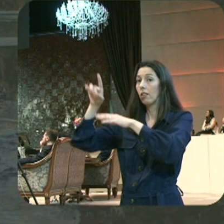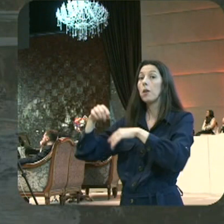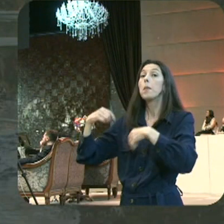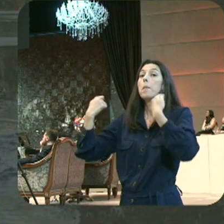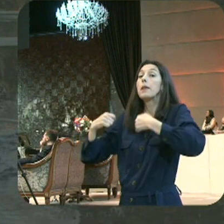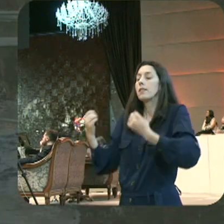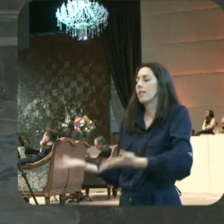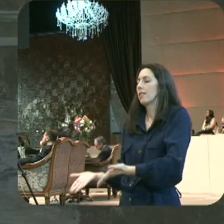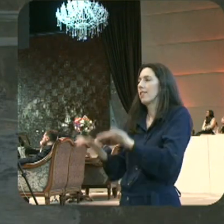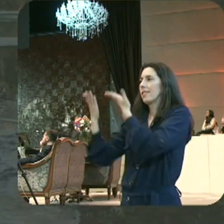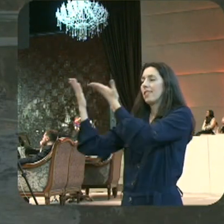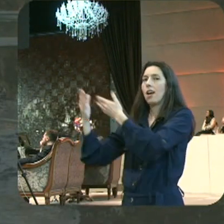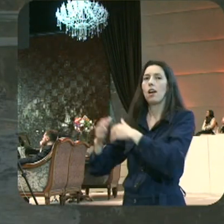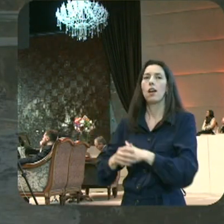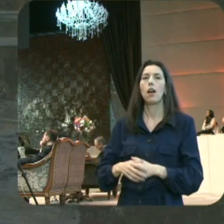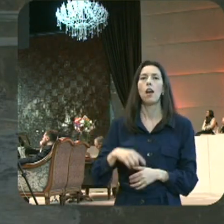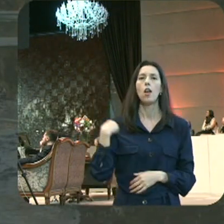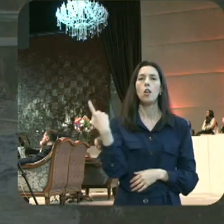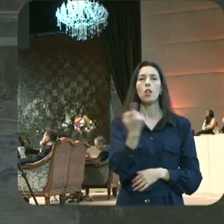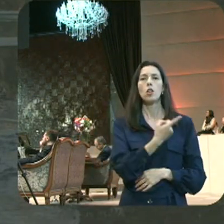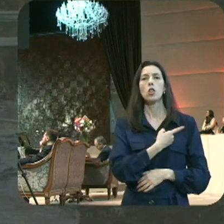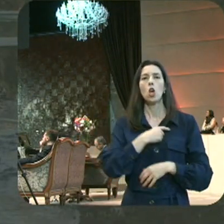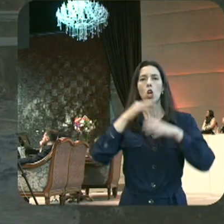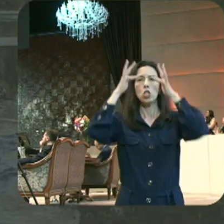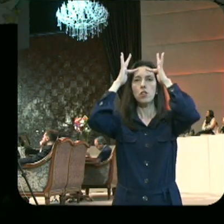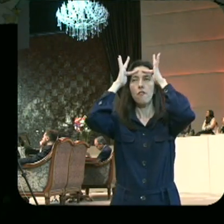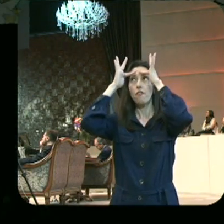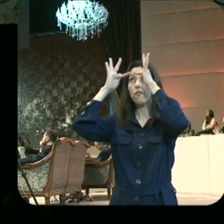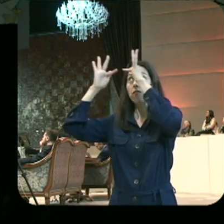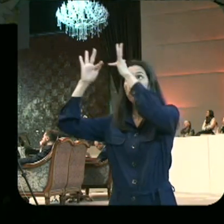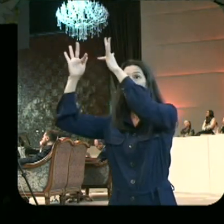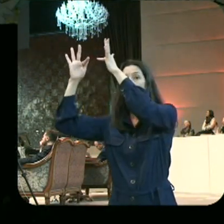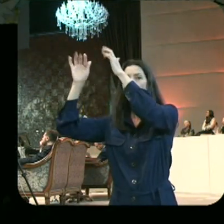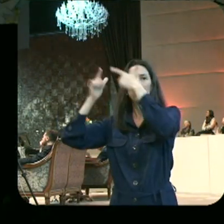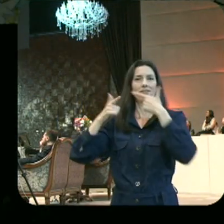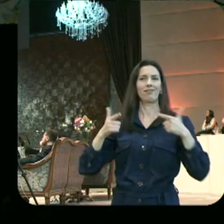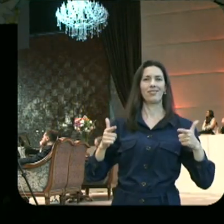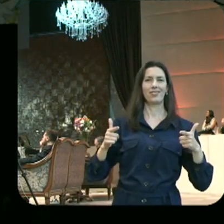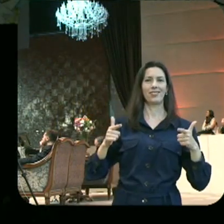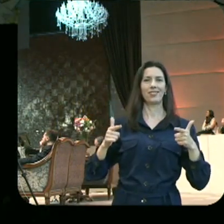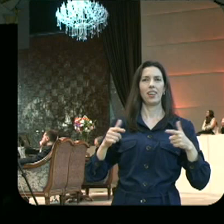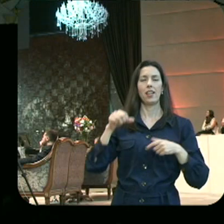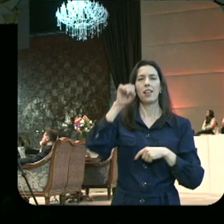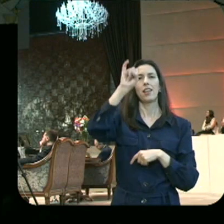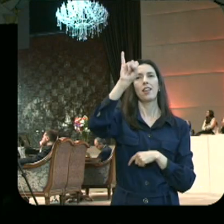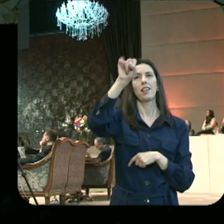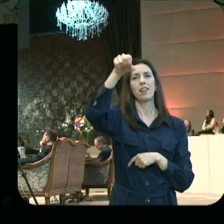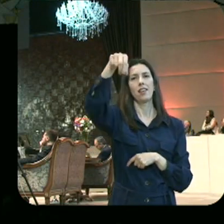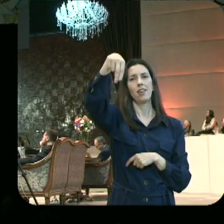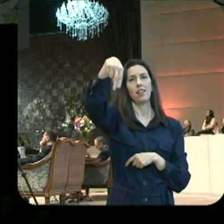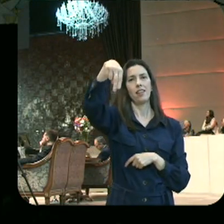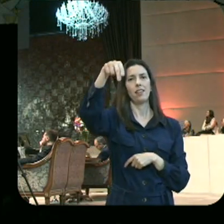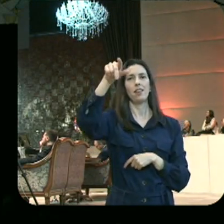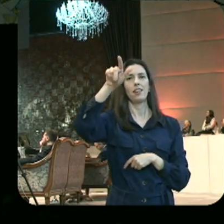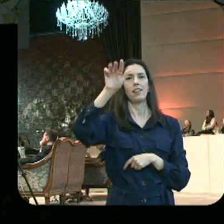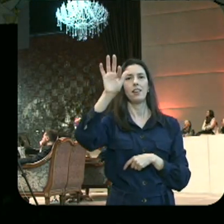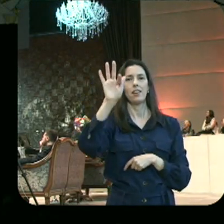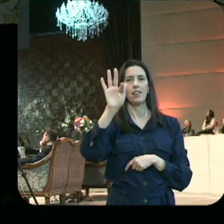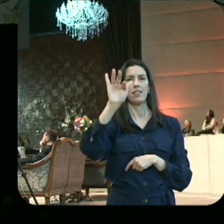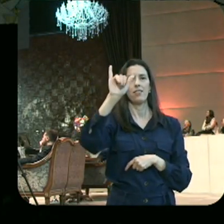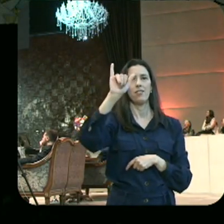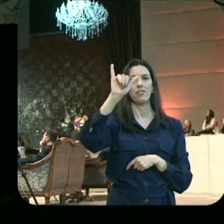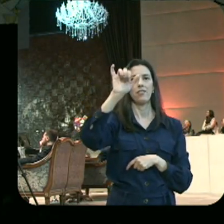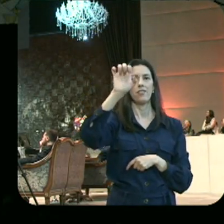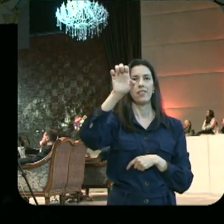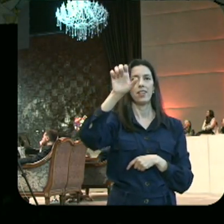nós nos tornamos infiéis a Deus. E aqui aparece a palavra, olha, o povo de Israel